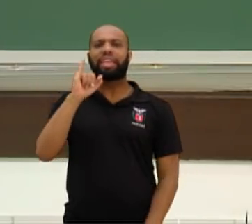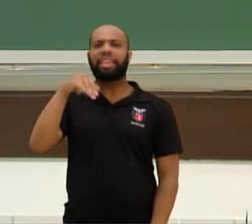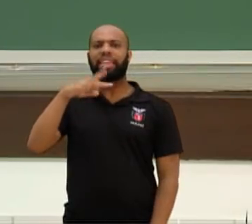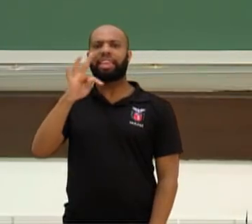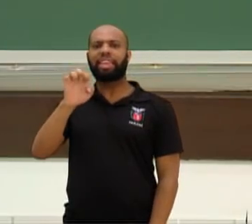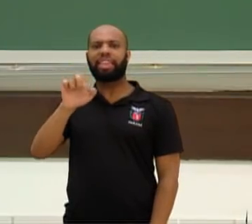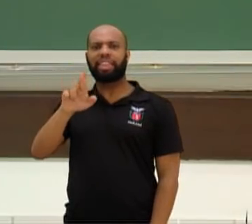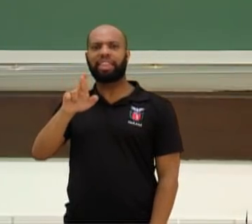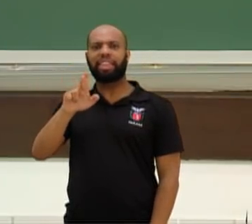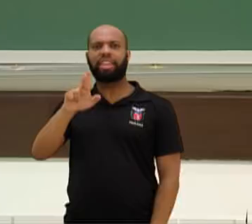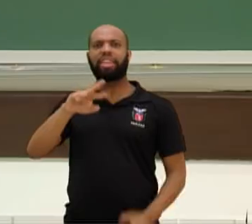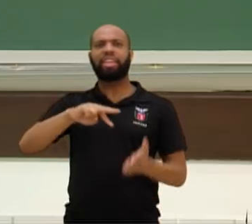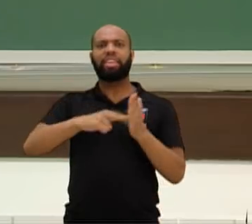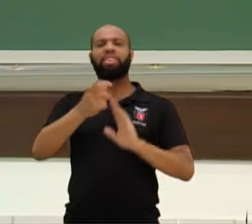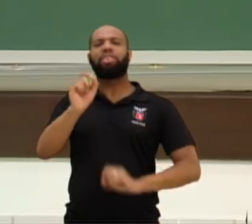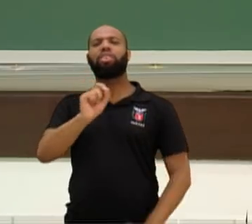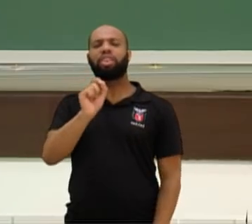inter?